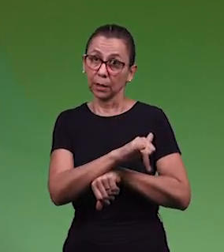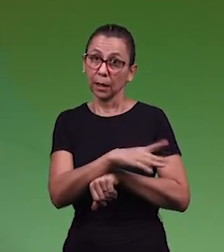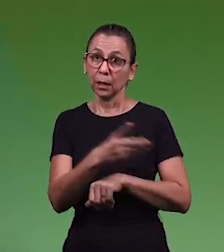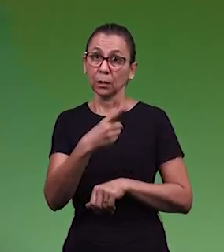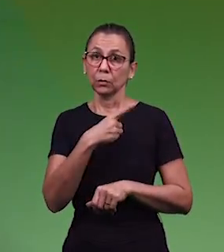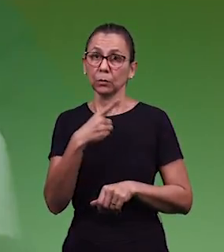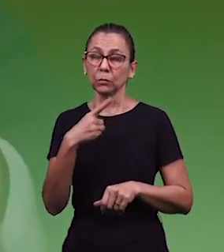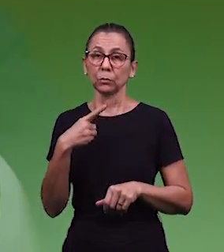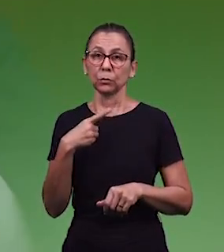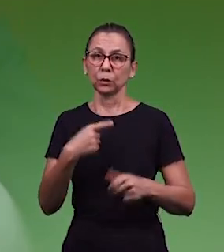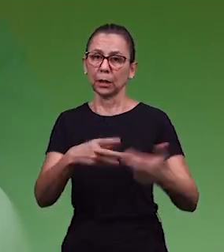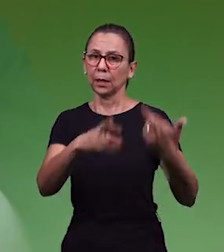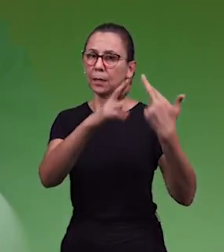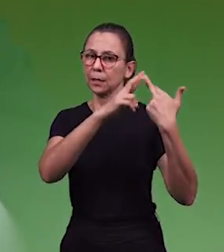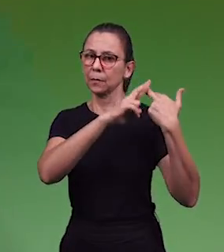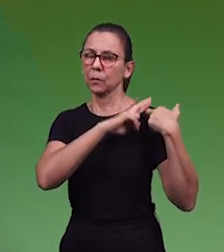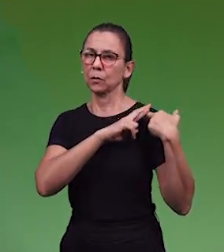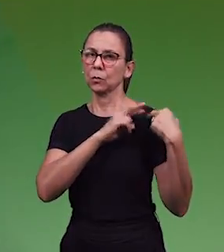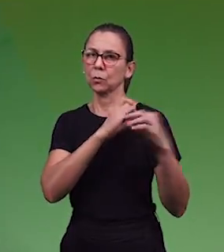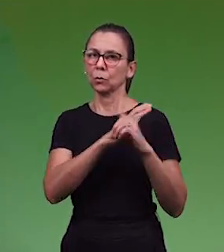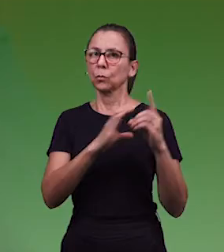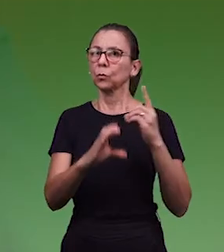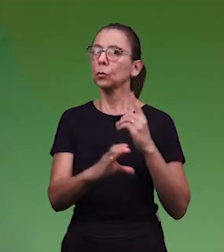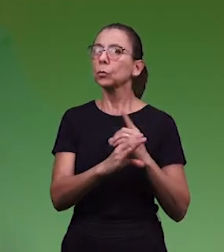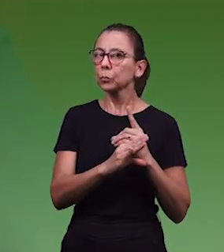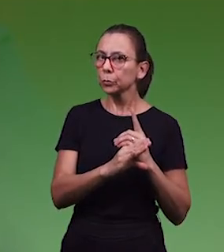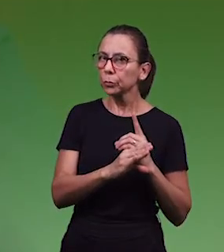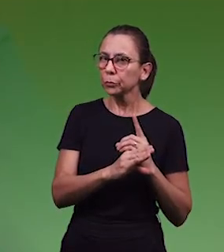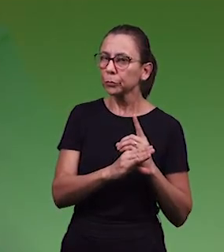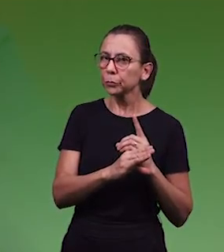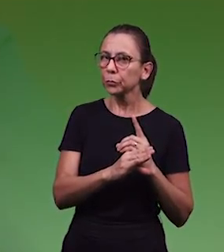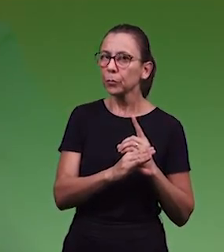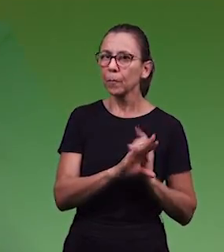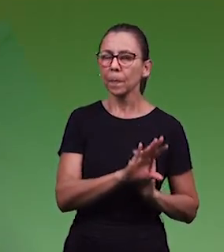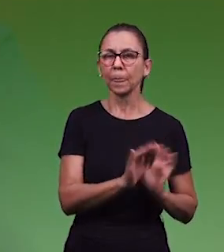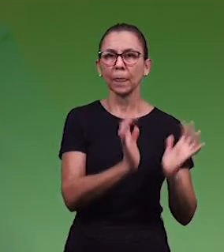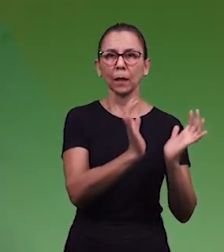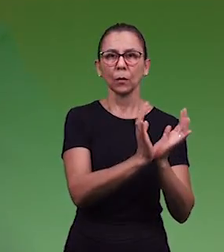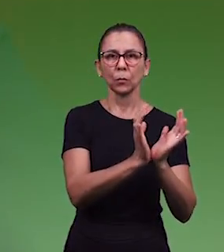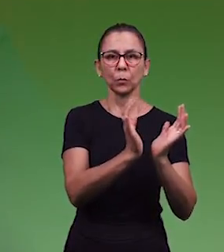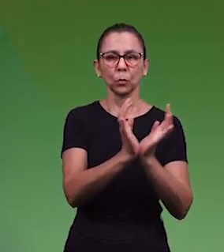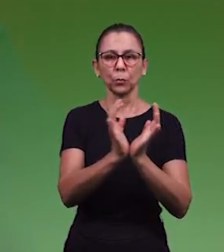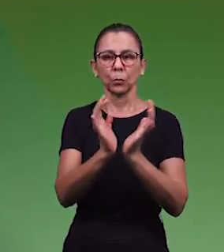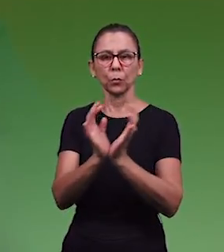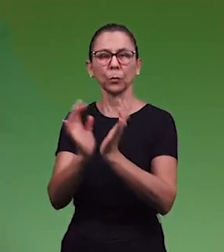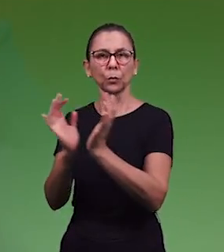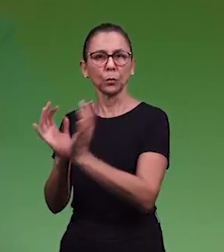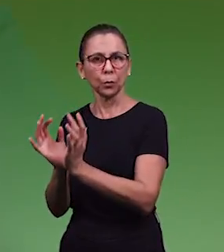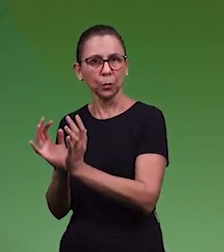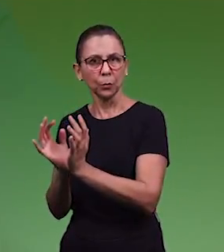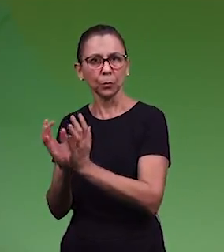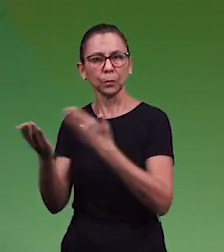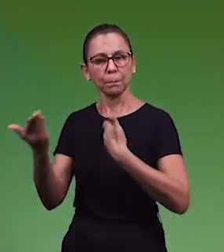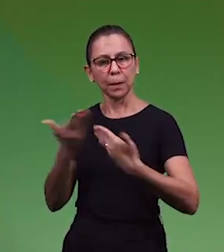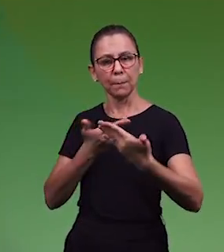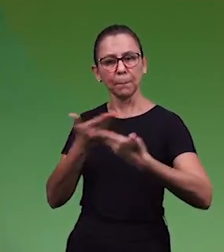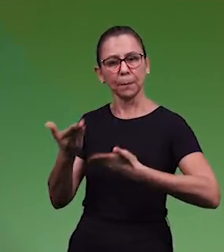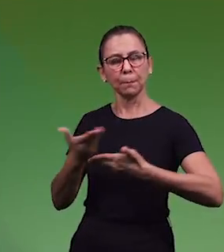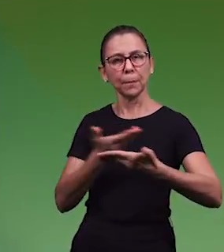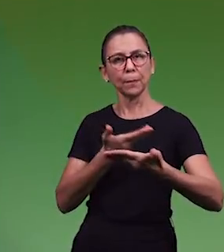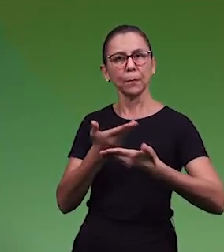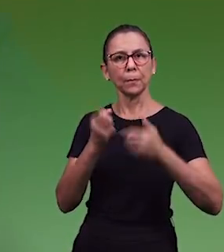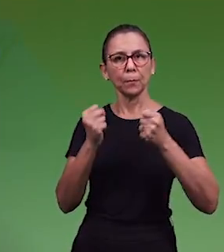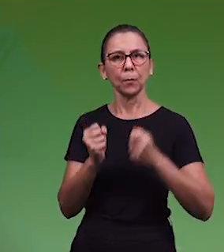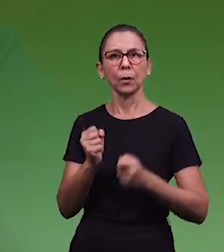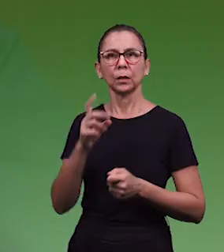assume a responsabilidade. Ele assume a responsabilidade. Então, cada grupo passa por todas as fases da igreja e todos podem ser usados